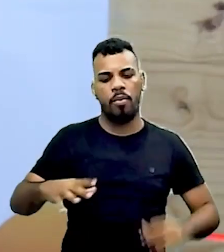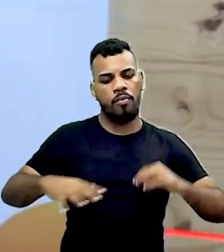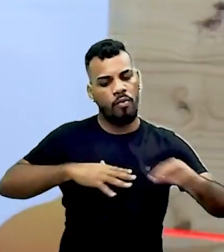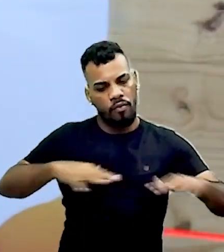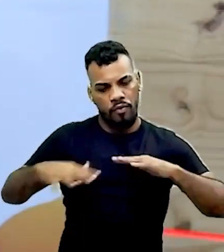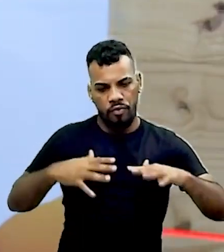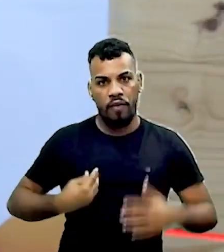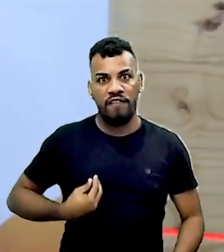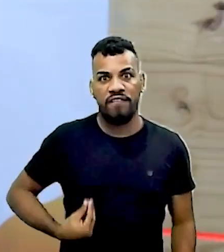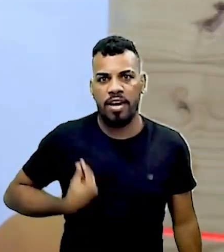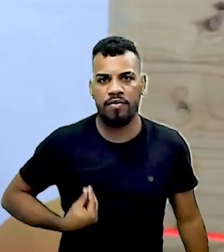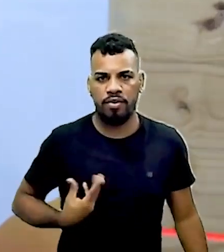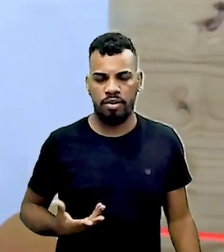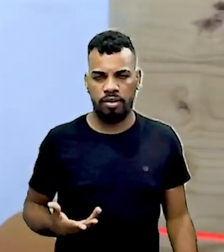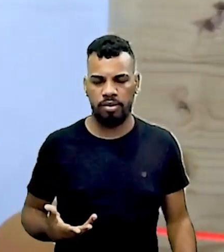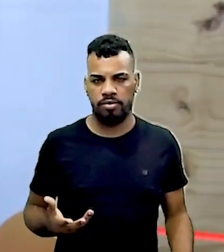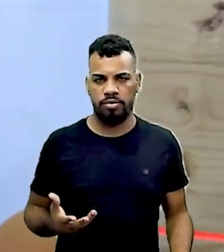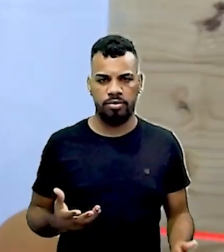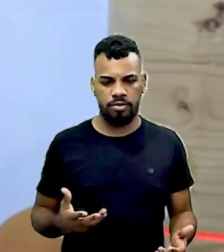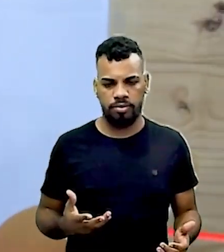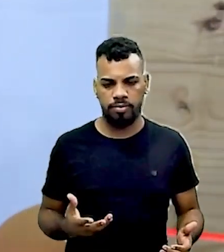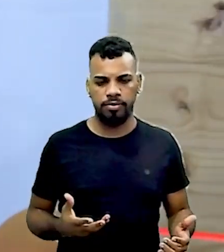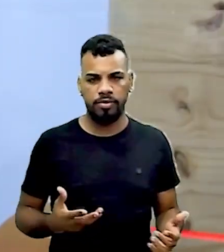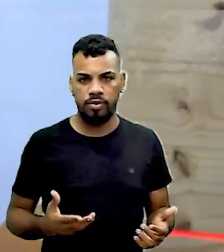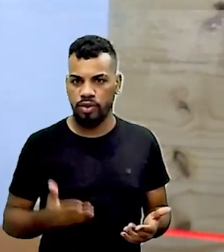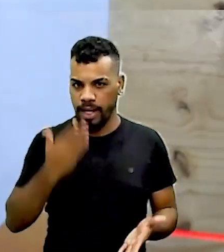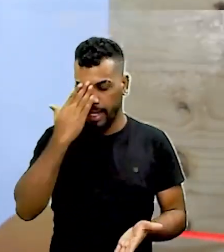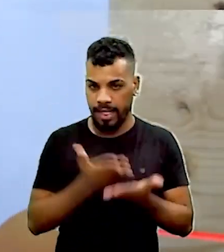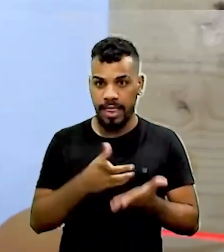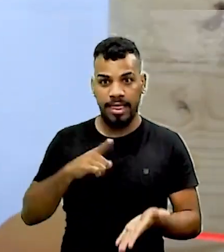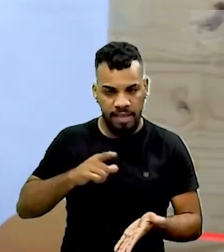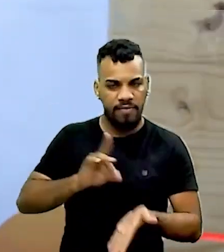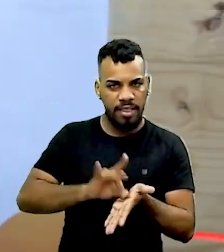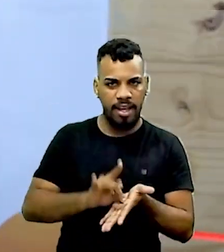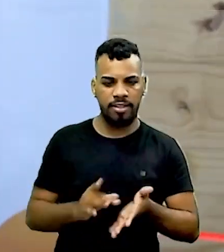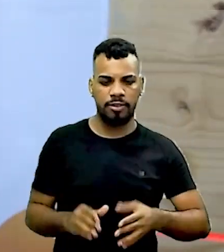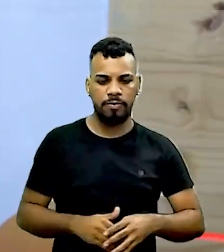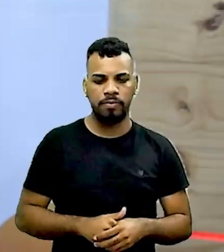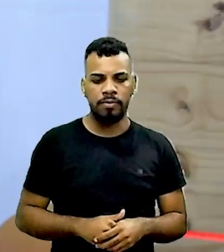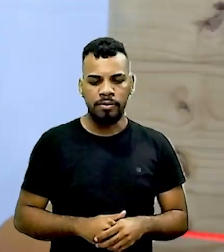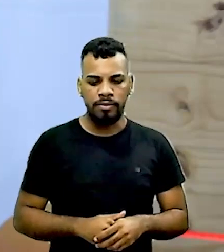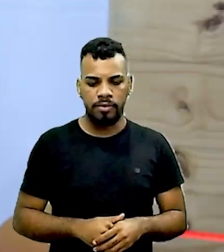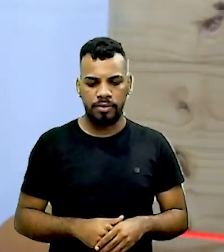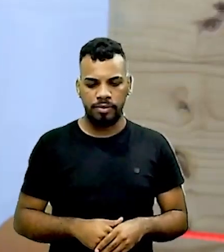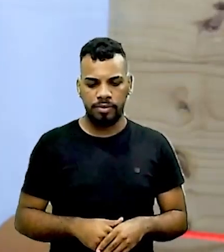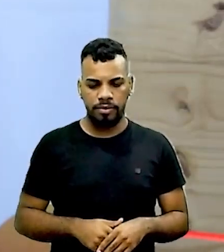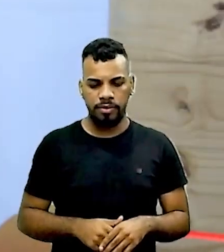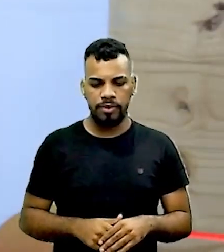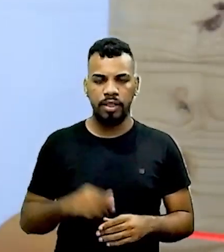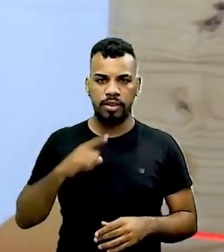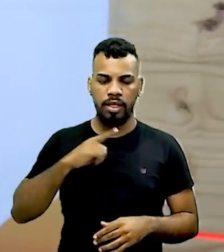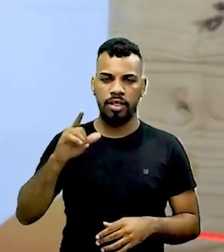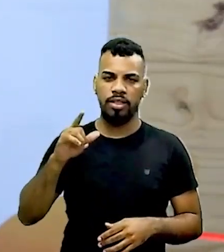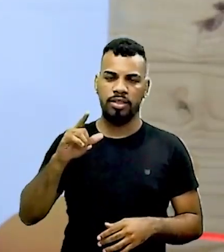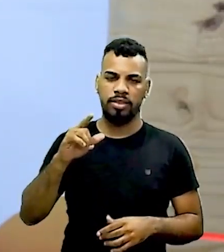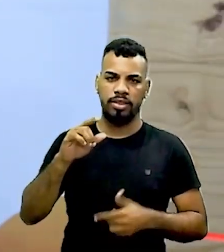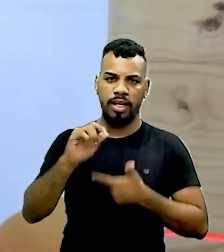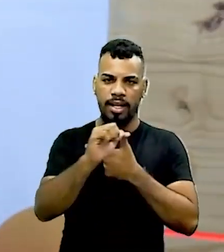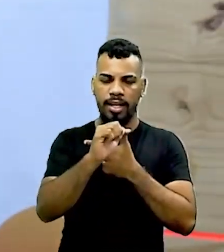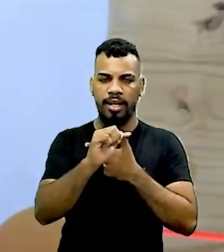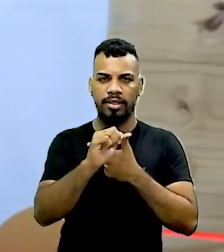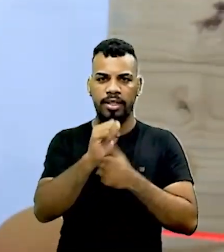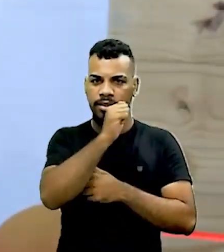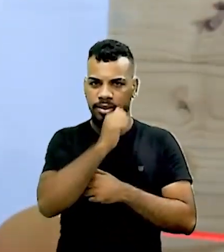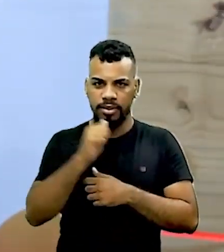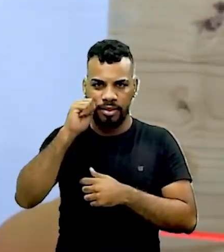mesmo, algo vivo. Que você acredite que aquilo existe. Um exemplo que eu trouxe é que a Disney ela usa muito